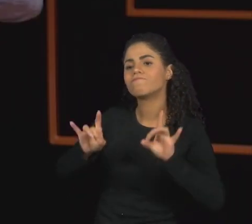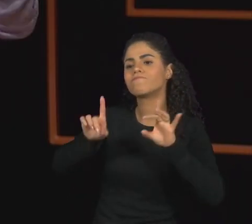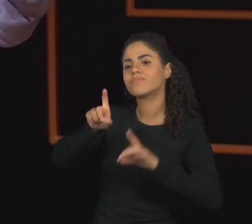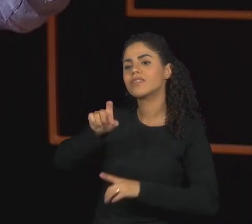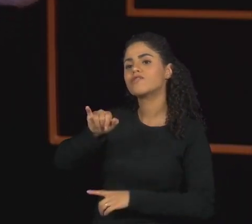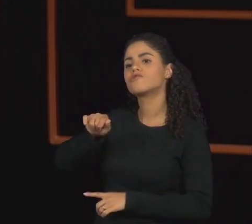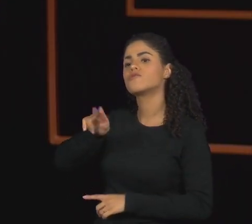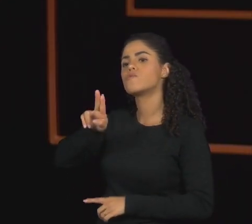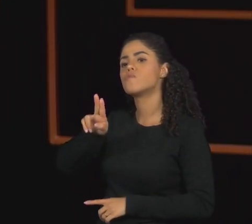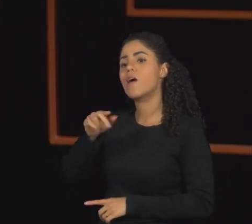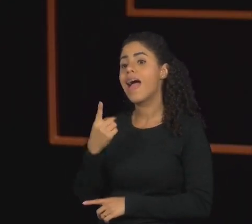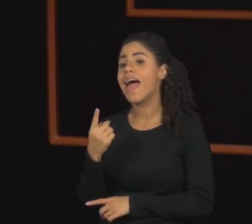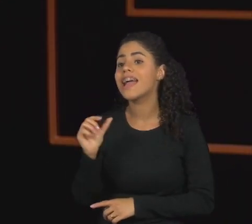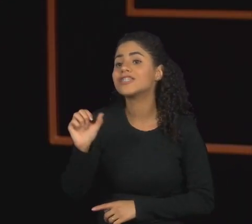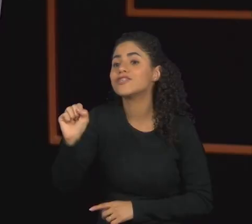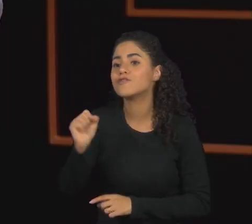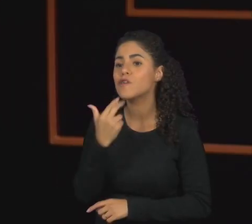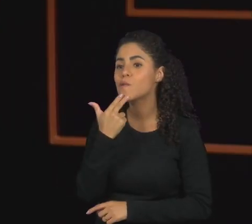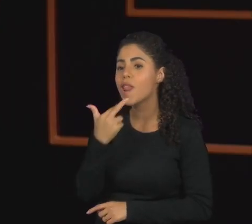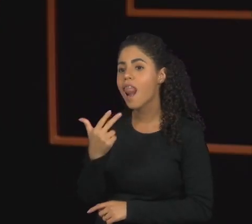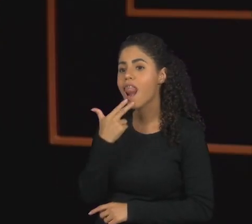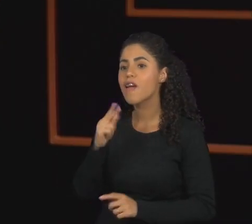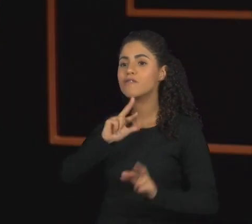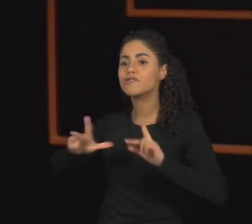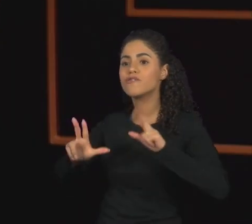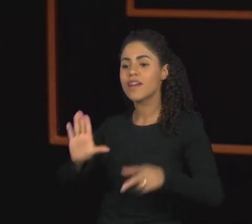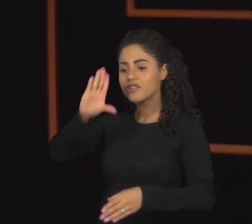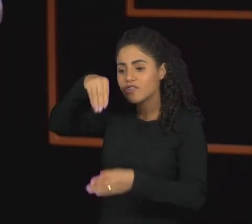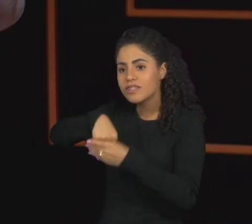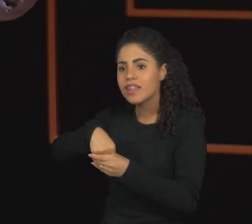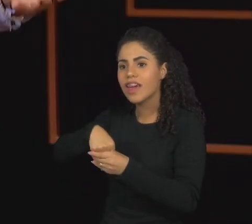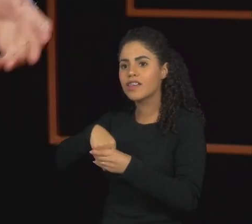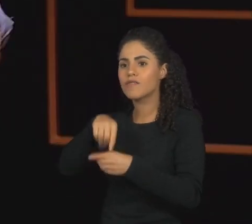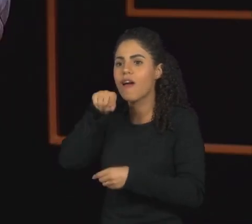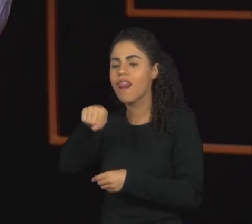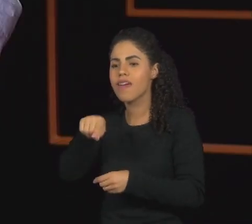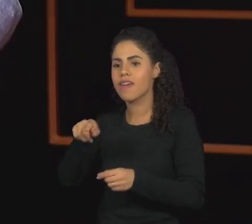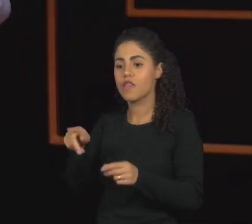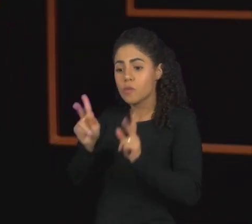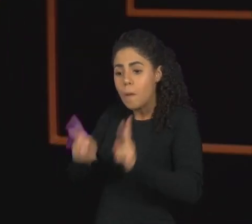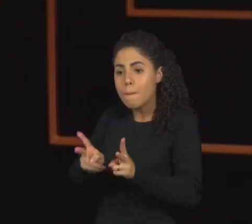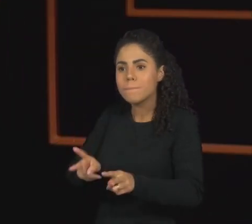são 18 línguas diferentes e um povo faz cerâmica, o outro povo faz...